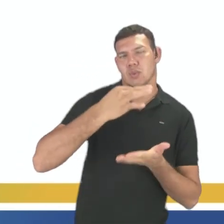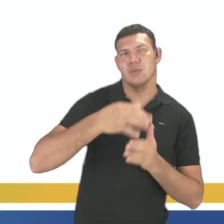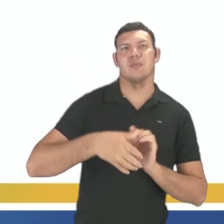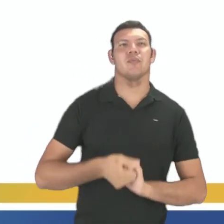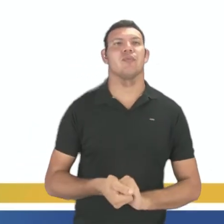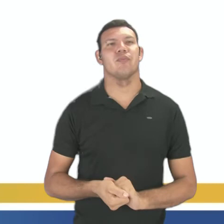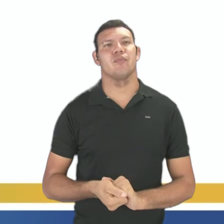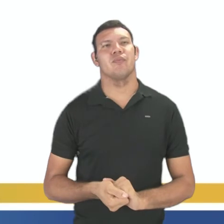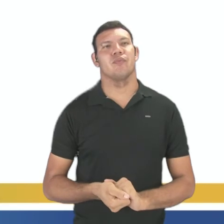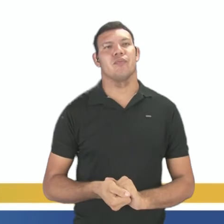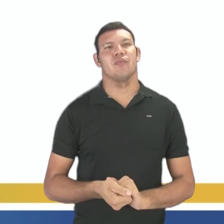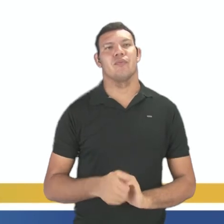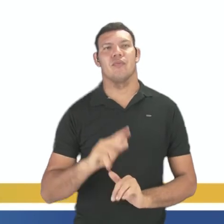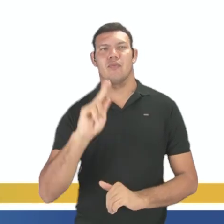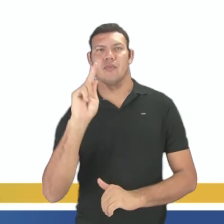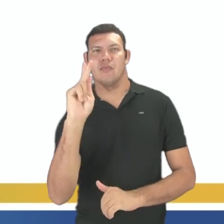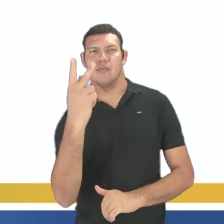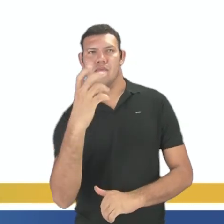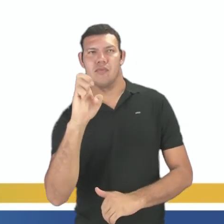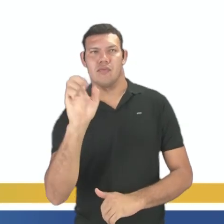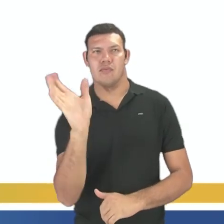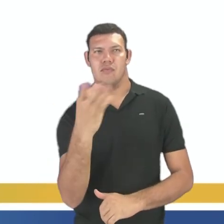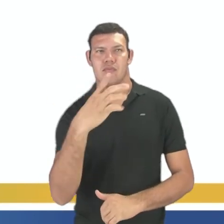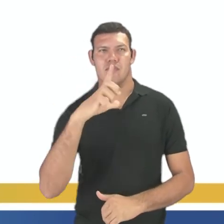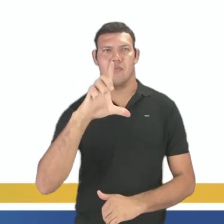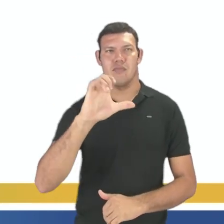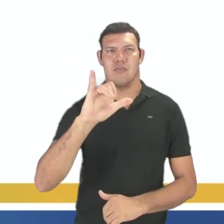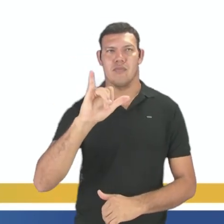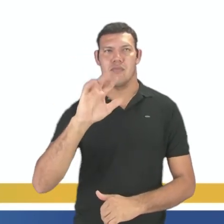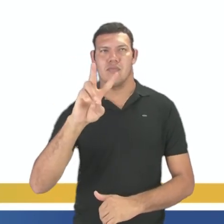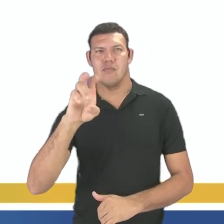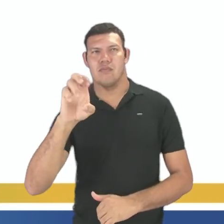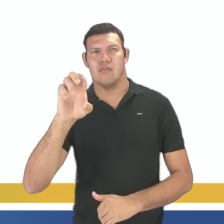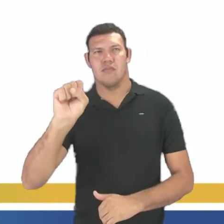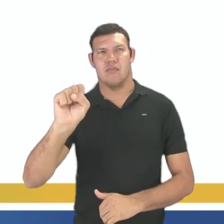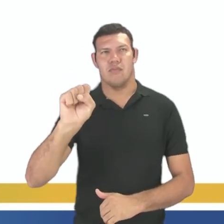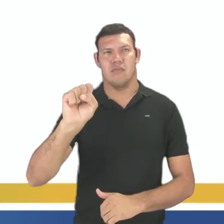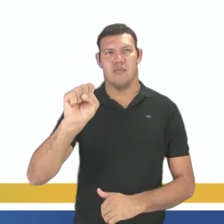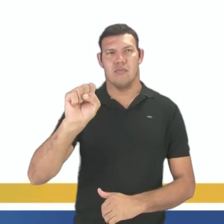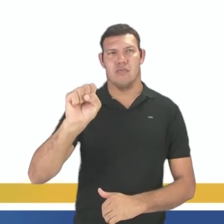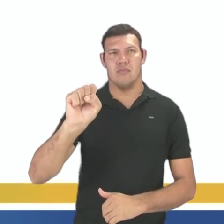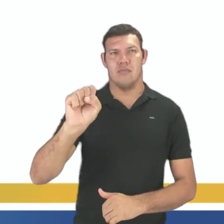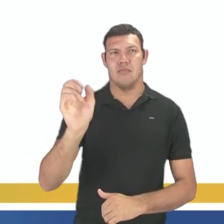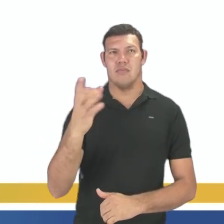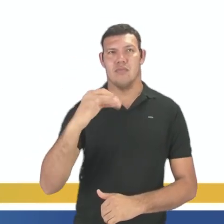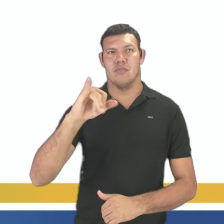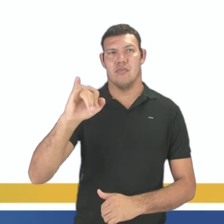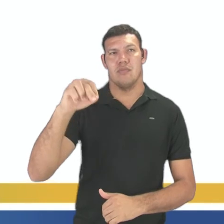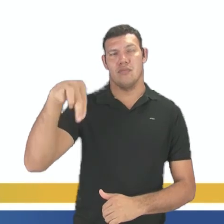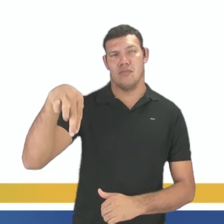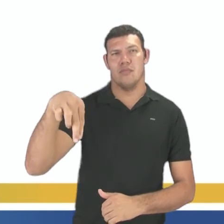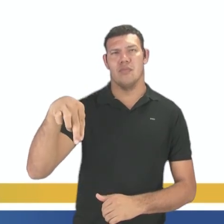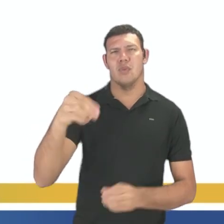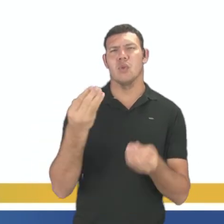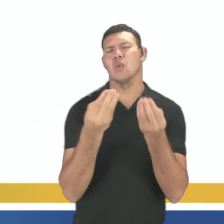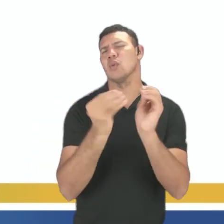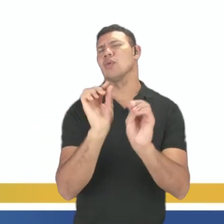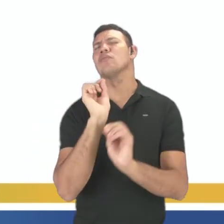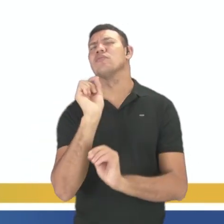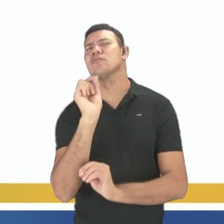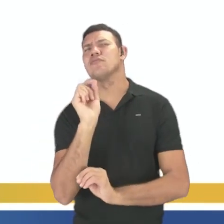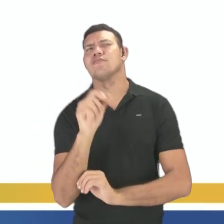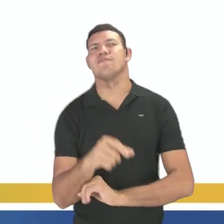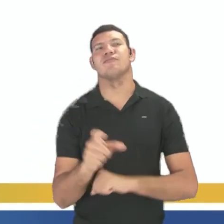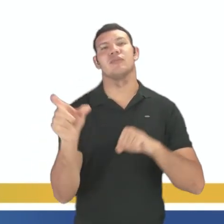atividade. He lives in, e logo depois tem house. Como a gente está vendo